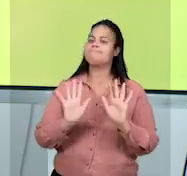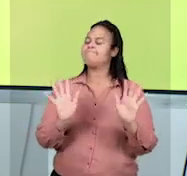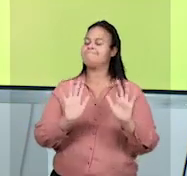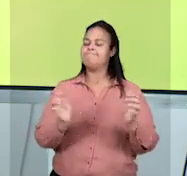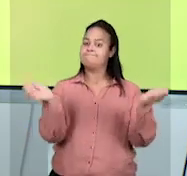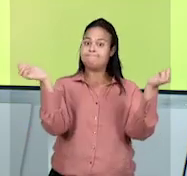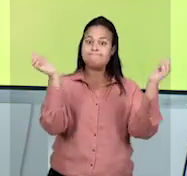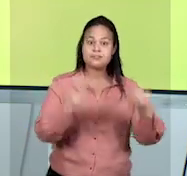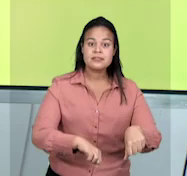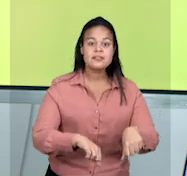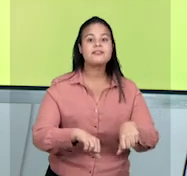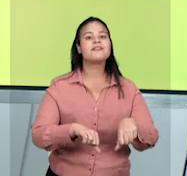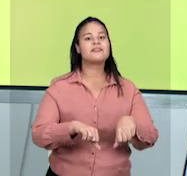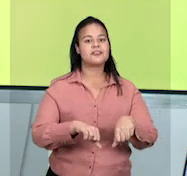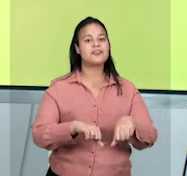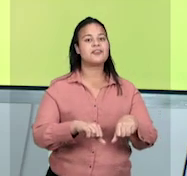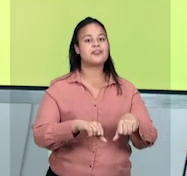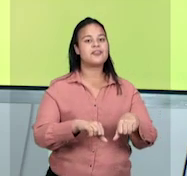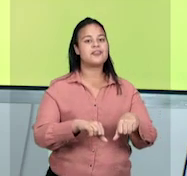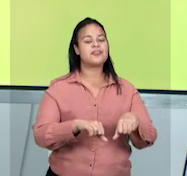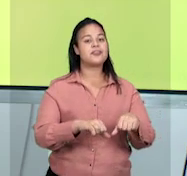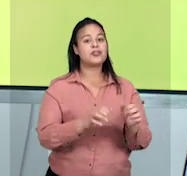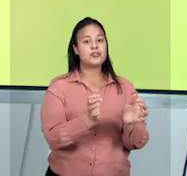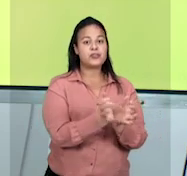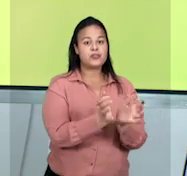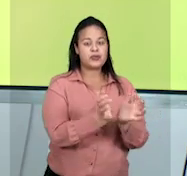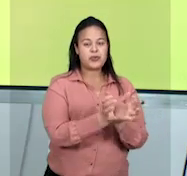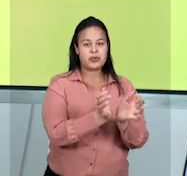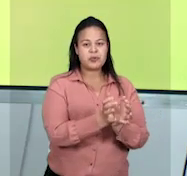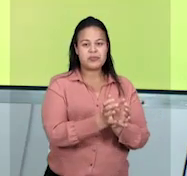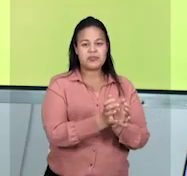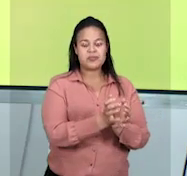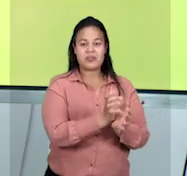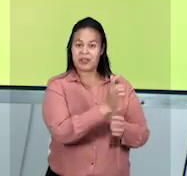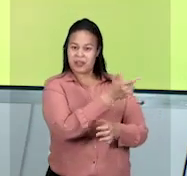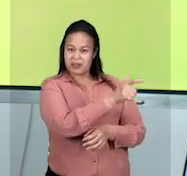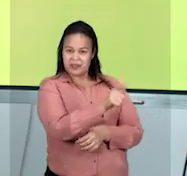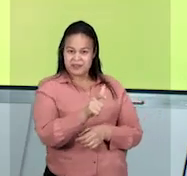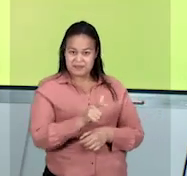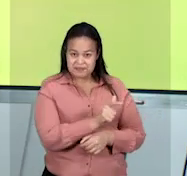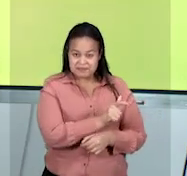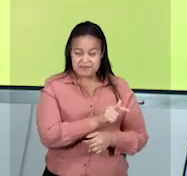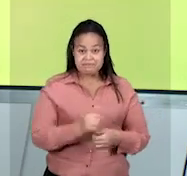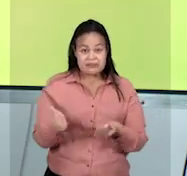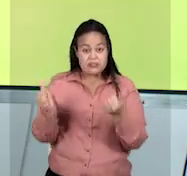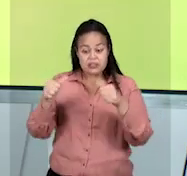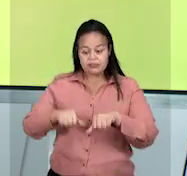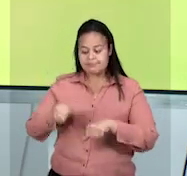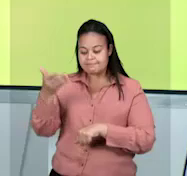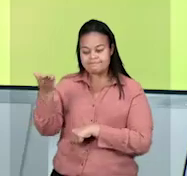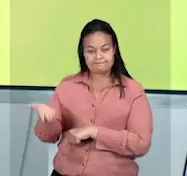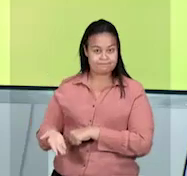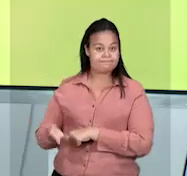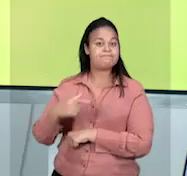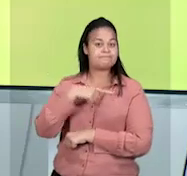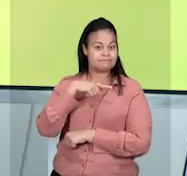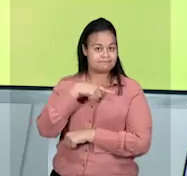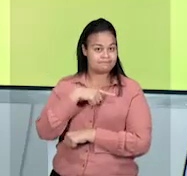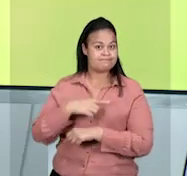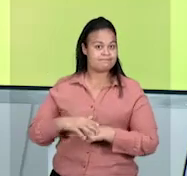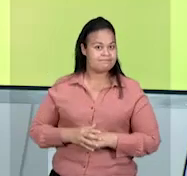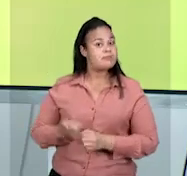atitudes de seres irracionais. Então a grande crise vai estar aí. A